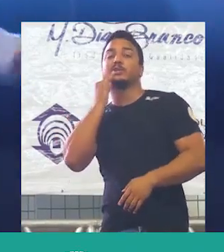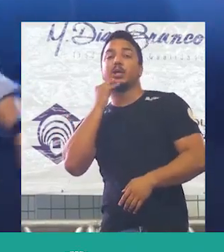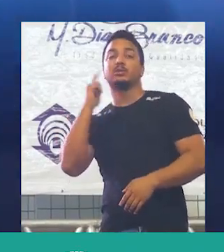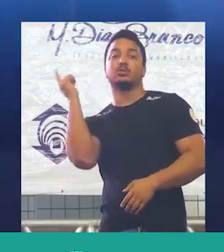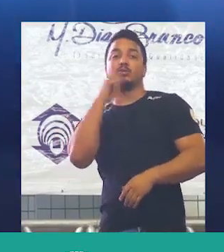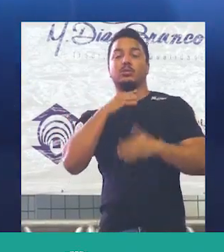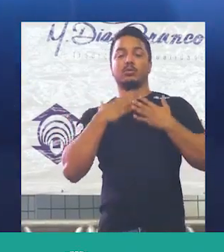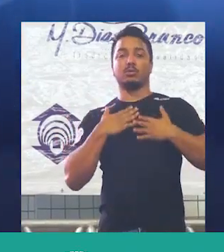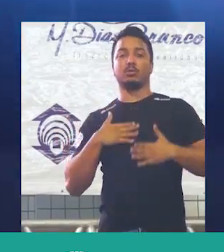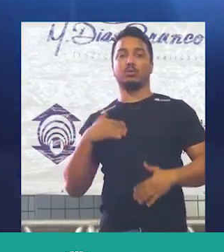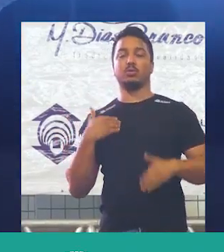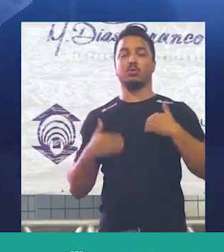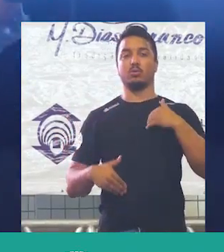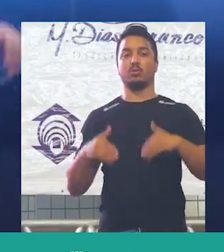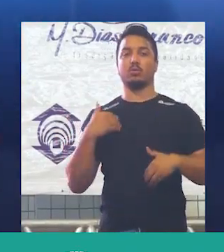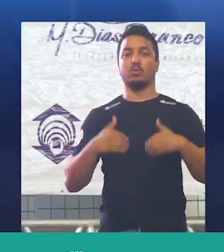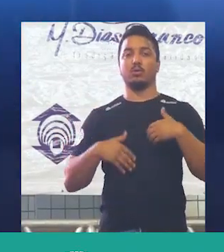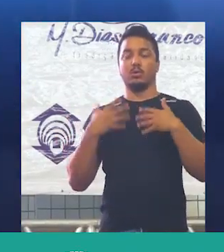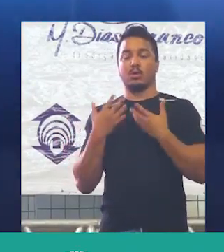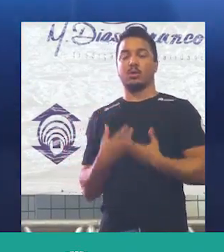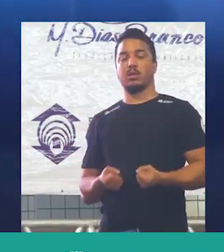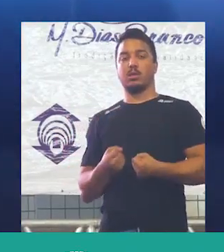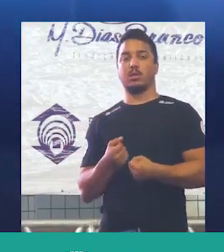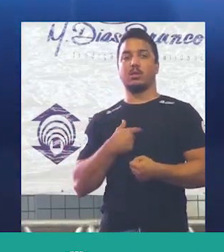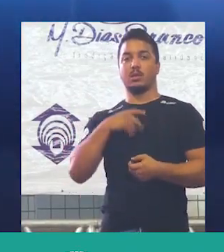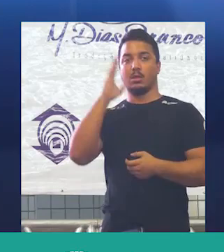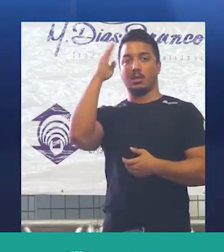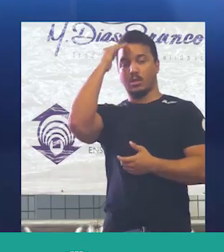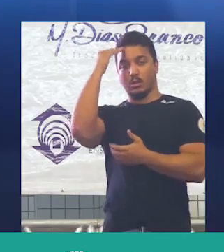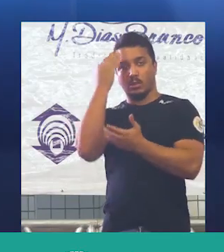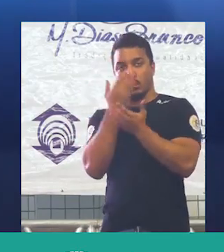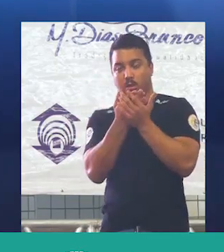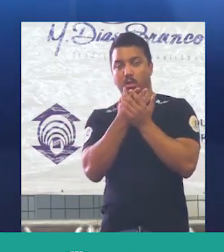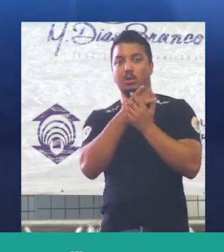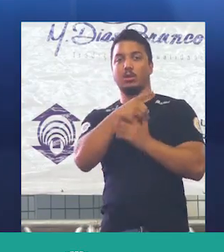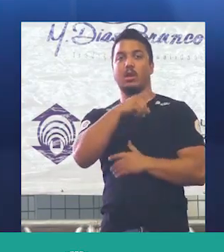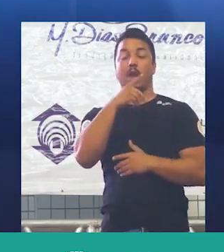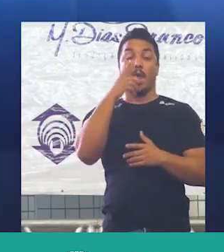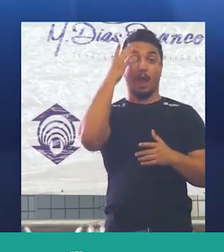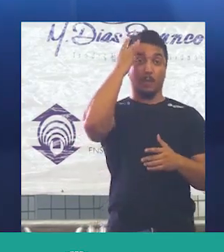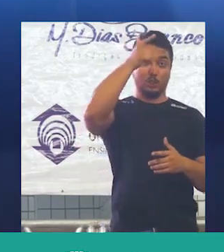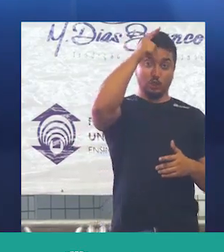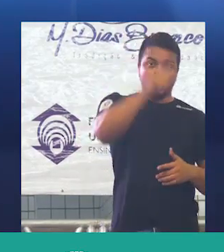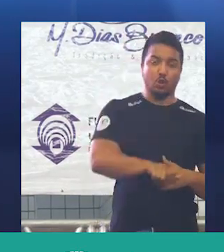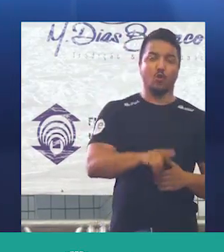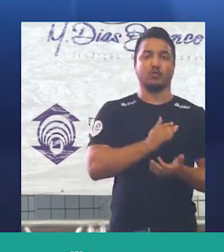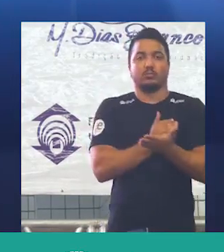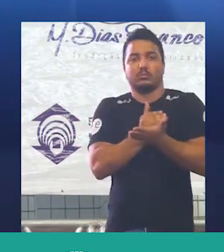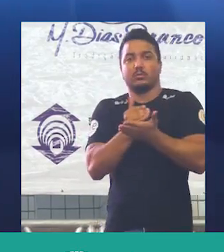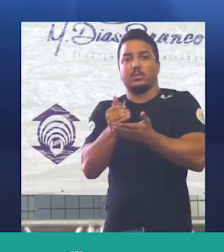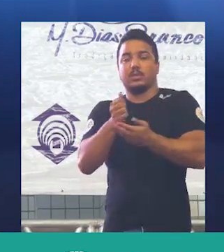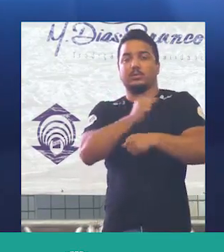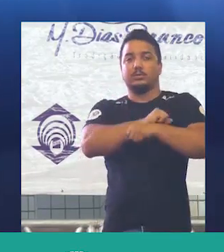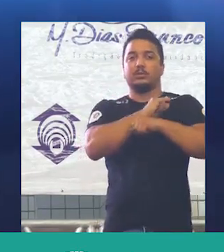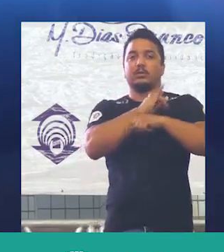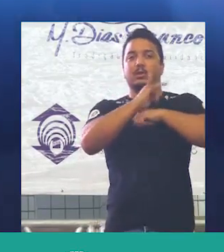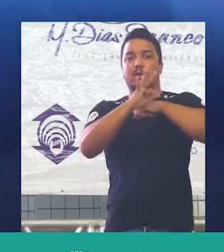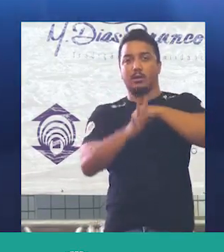poder relaxar o corpo, desmaiar e dormir, que no outro dia tudo começa muito cedo de